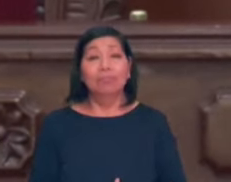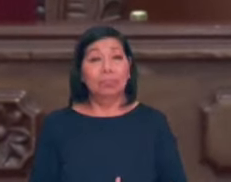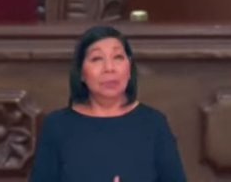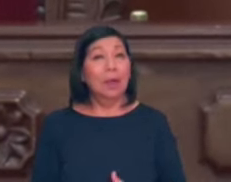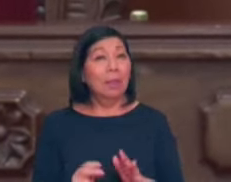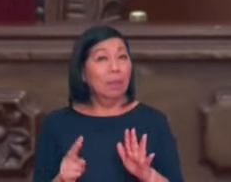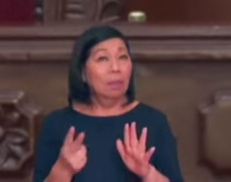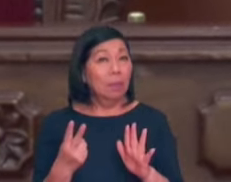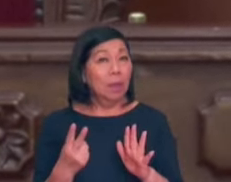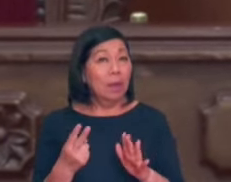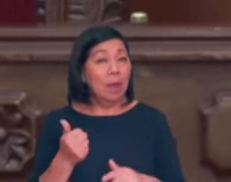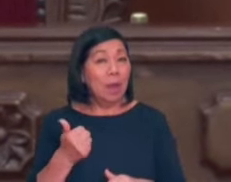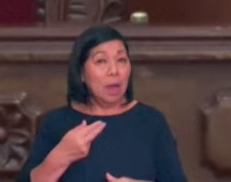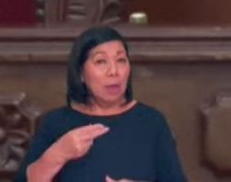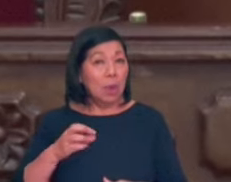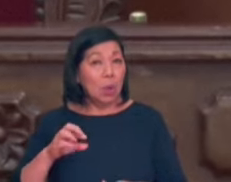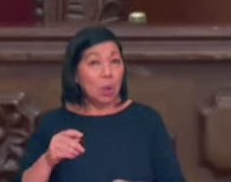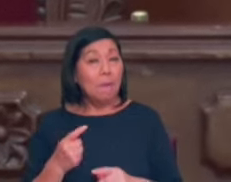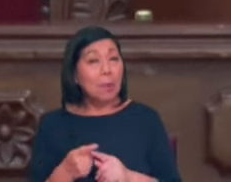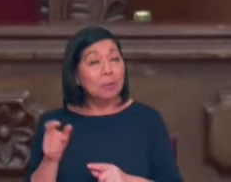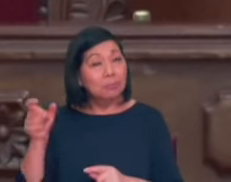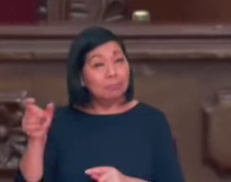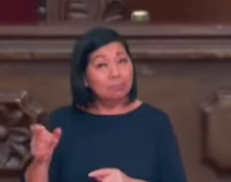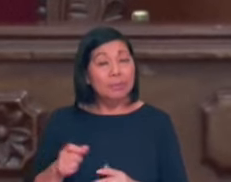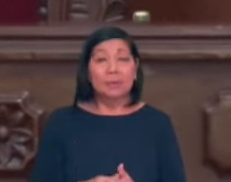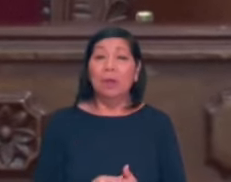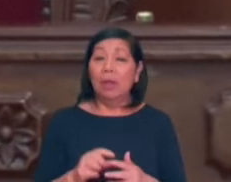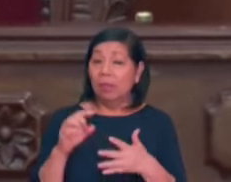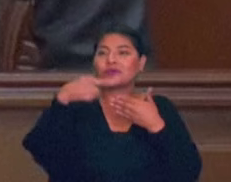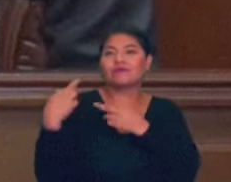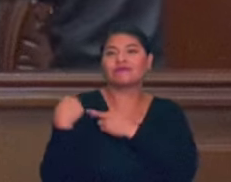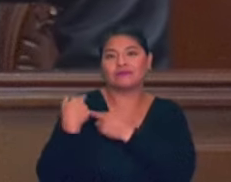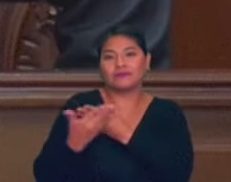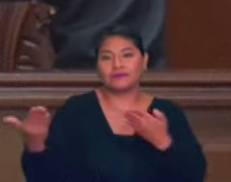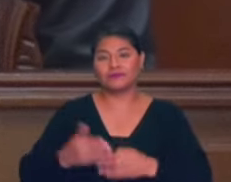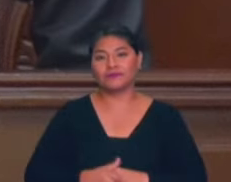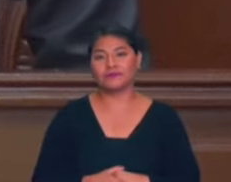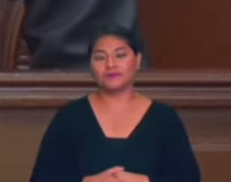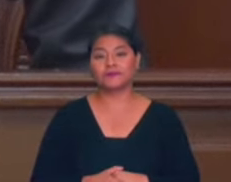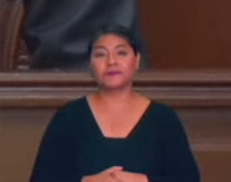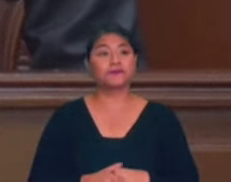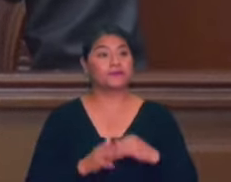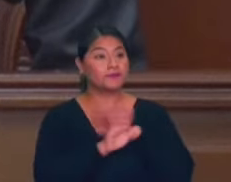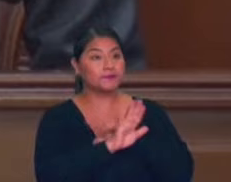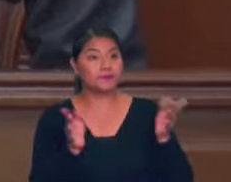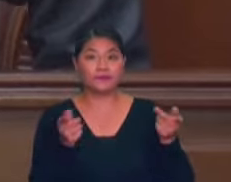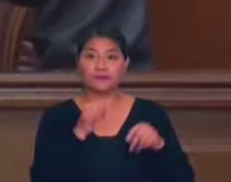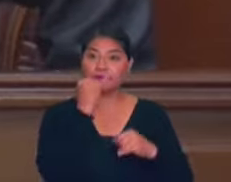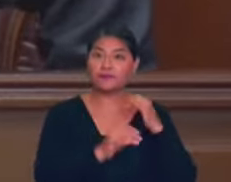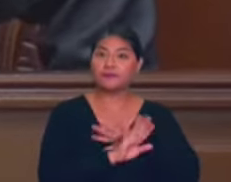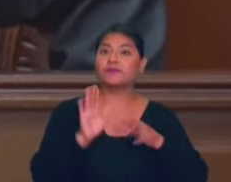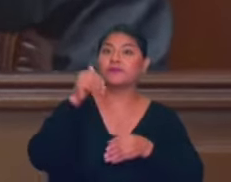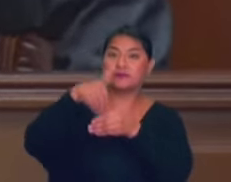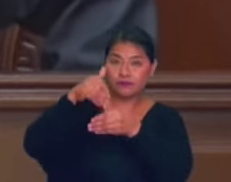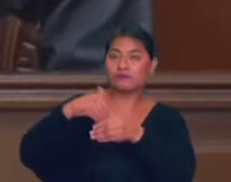do congresso e a convocação de uma assembleia constituinte Castilho afirmou ser inocente e reiterou a versão de que foi destituído do